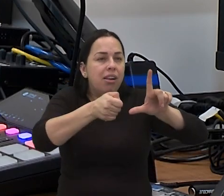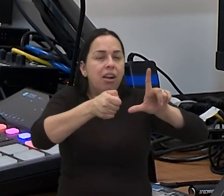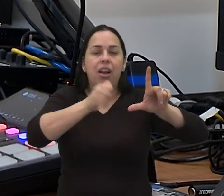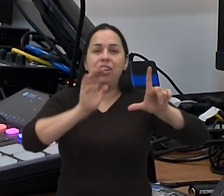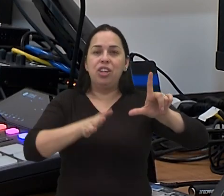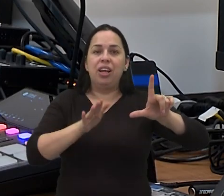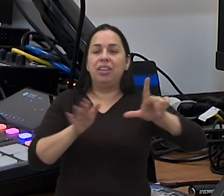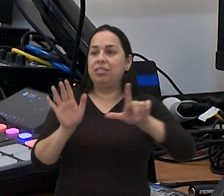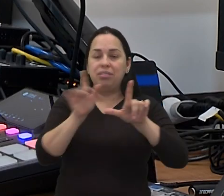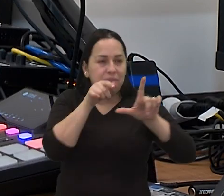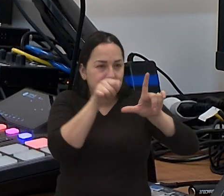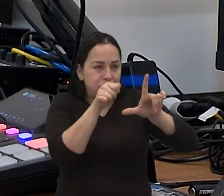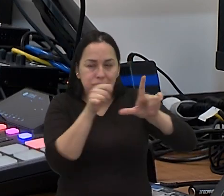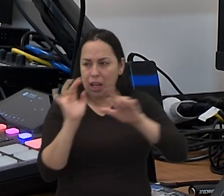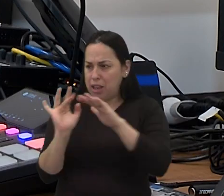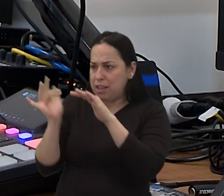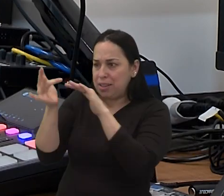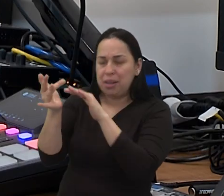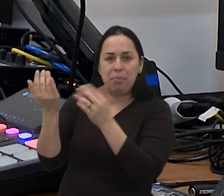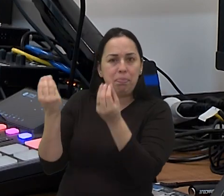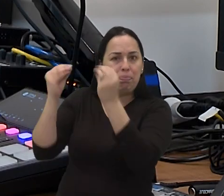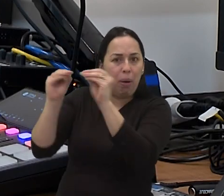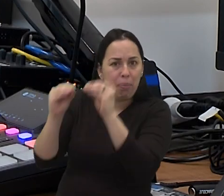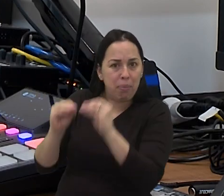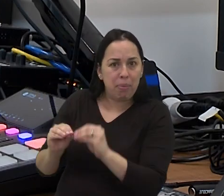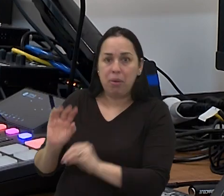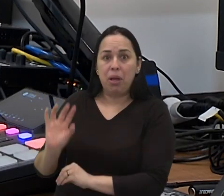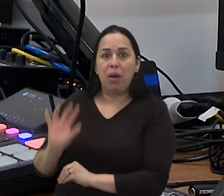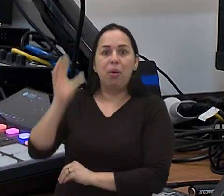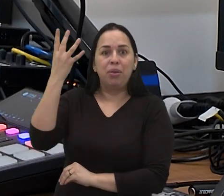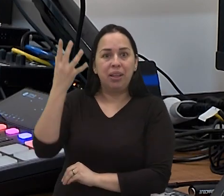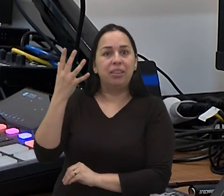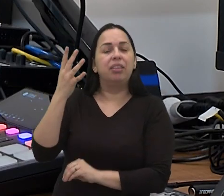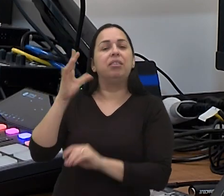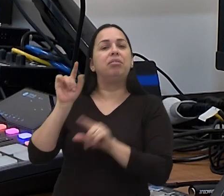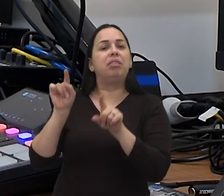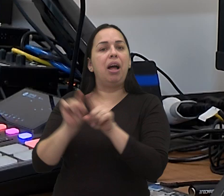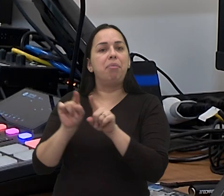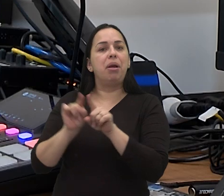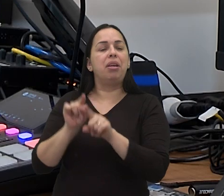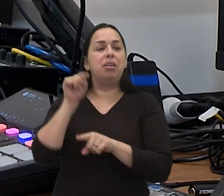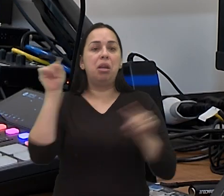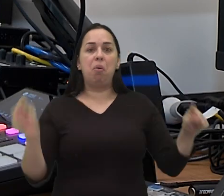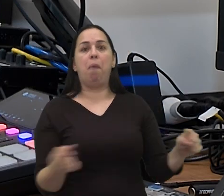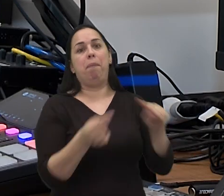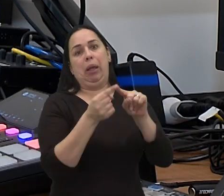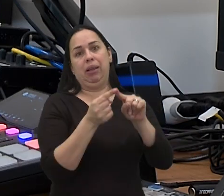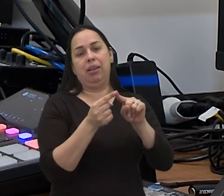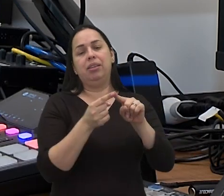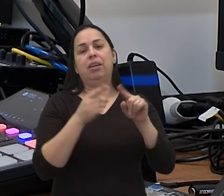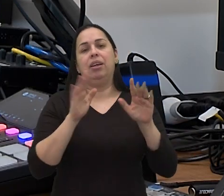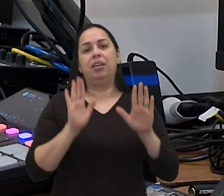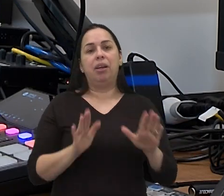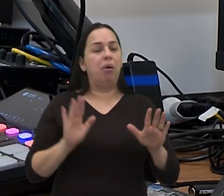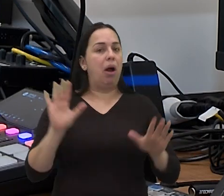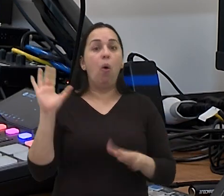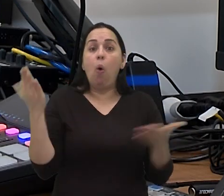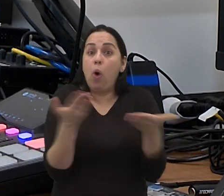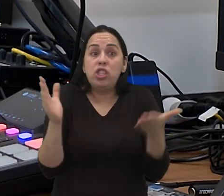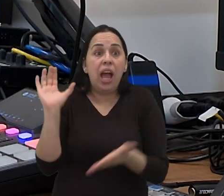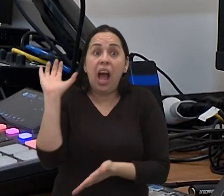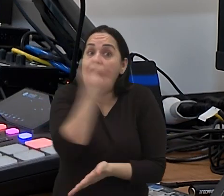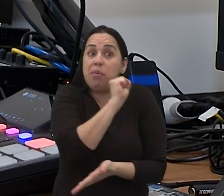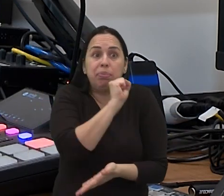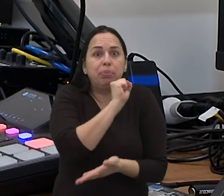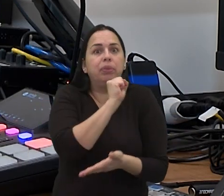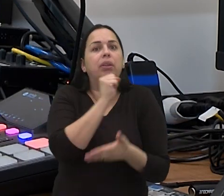mídias sociais réplicas, coisas acontecendo que já fazem referência àquilo, né? Então hoje a velocidade é muito mais